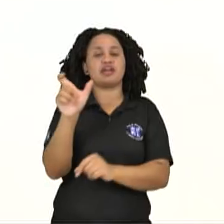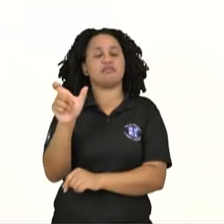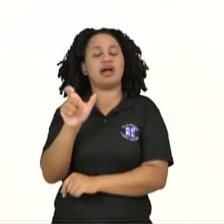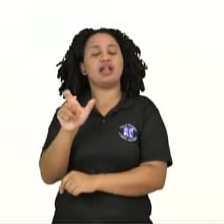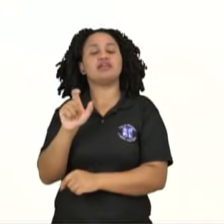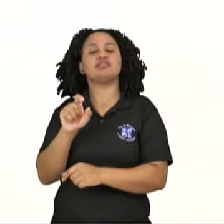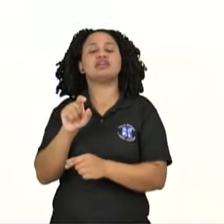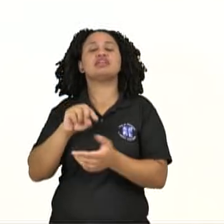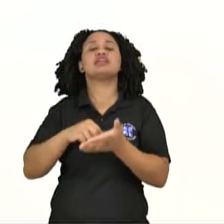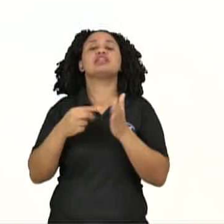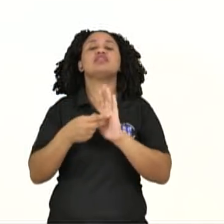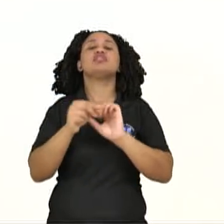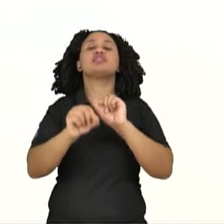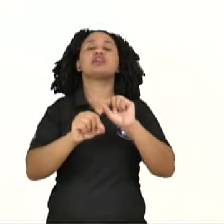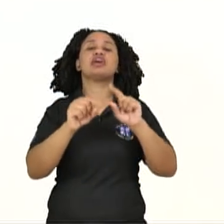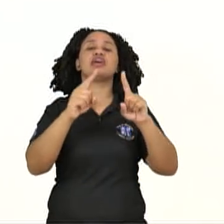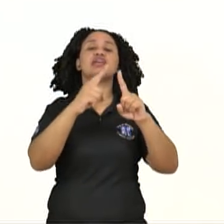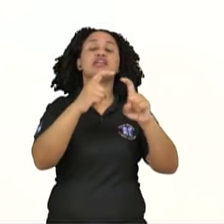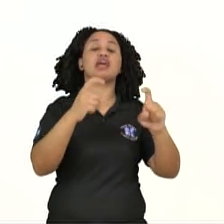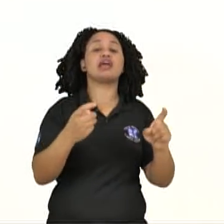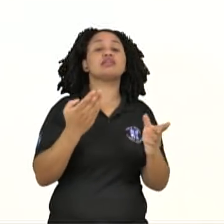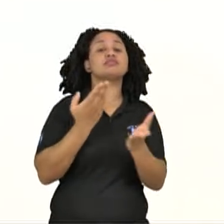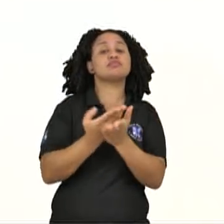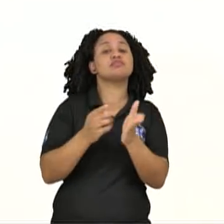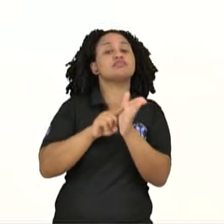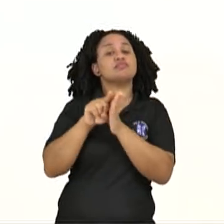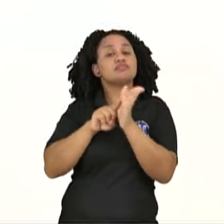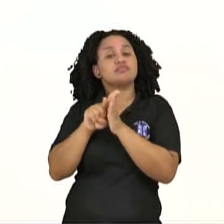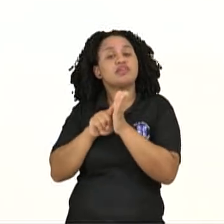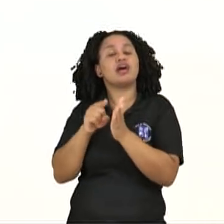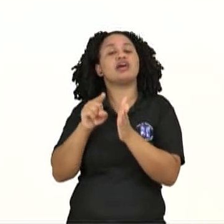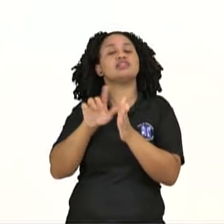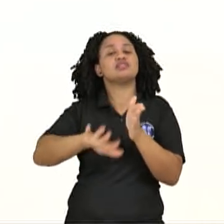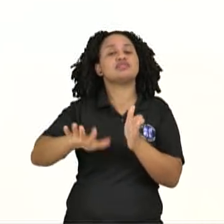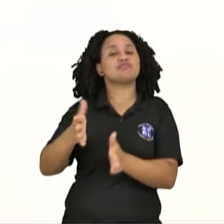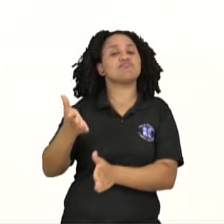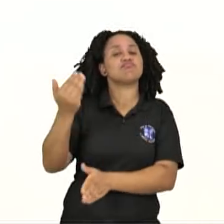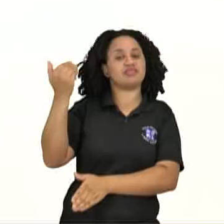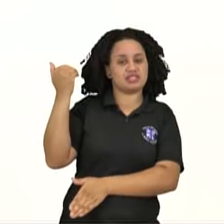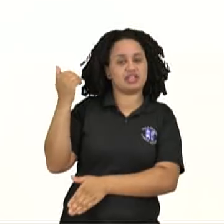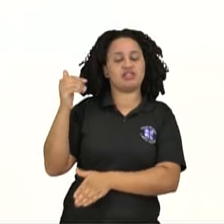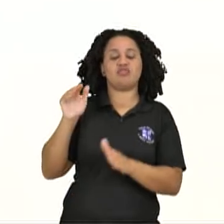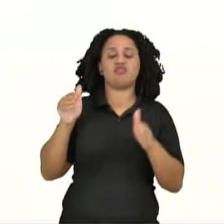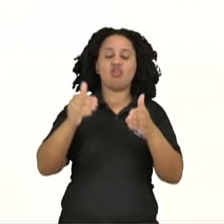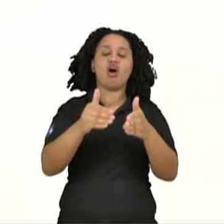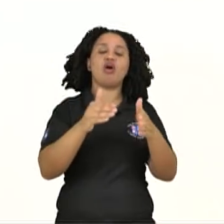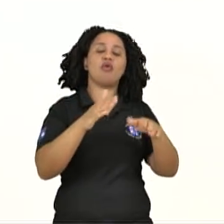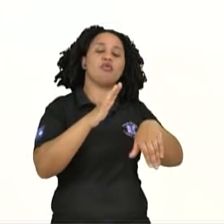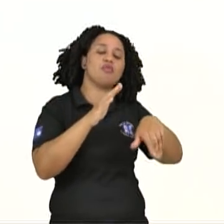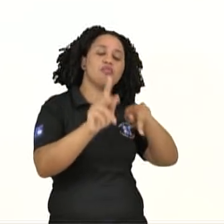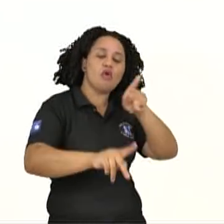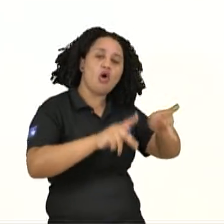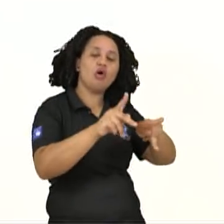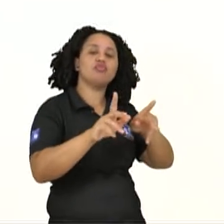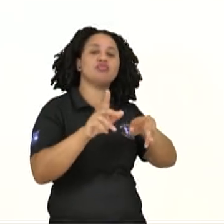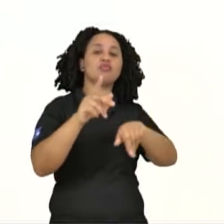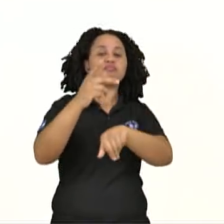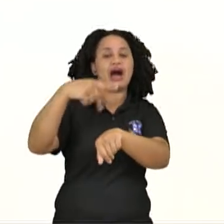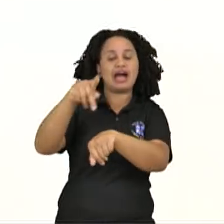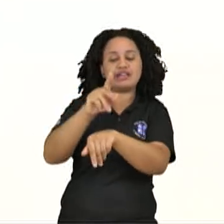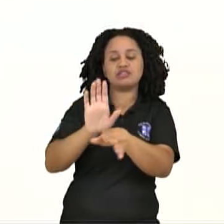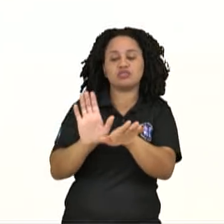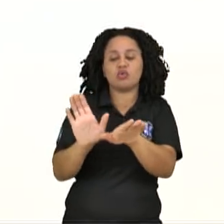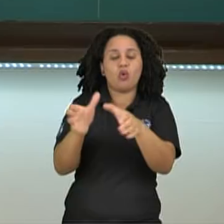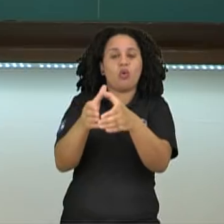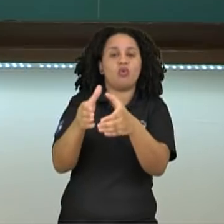ciência que estuda eventos passados, como referência a um povo, país, período ou indivíduo específico.